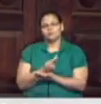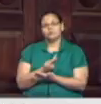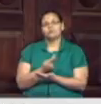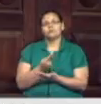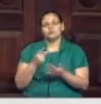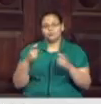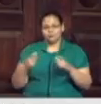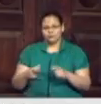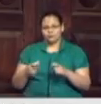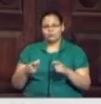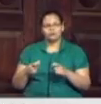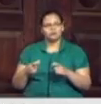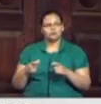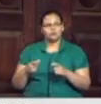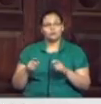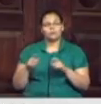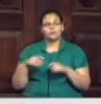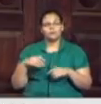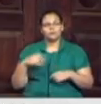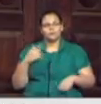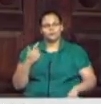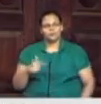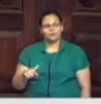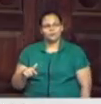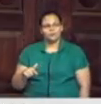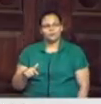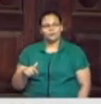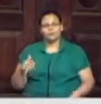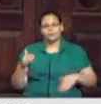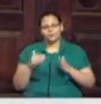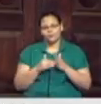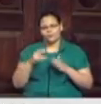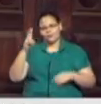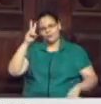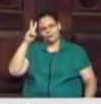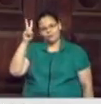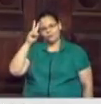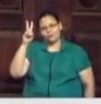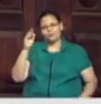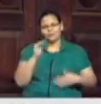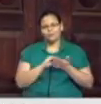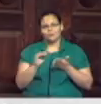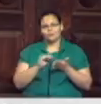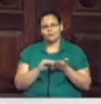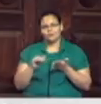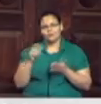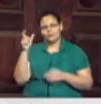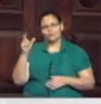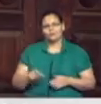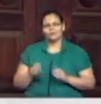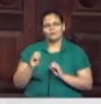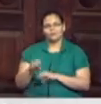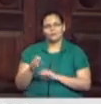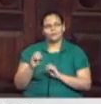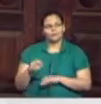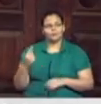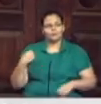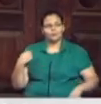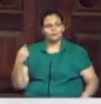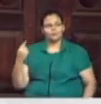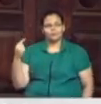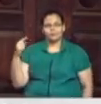âmbito regional. E, além disso, até segunda-feira, o secretário de Educação se comprometeu, é bom que se diga aqui,